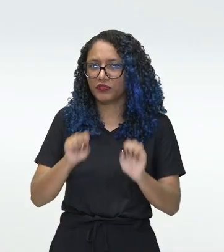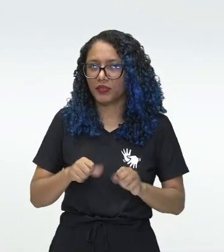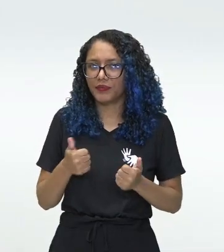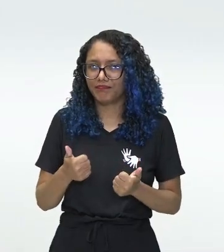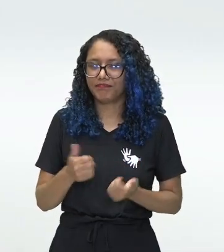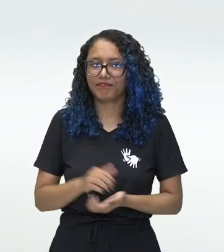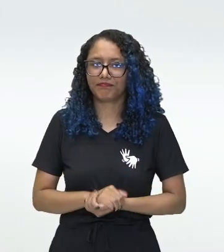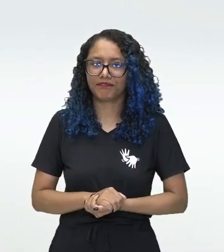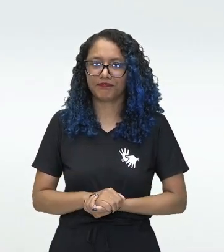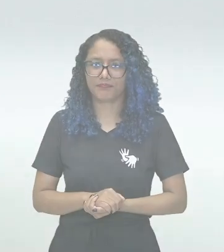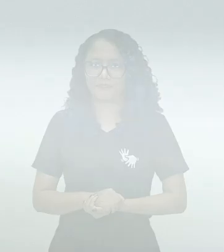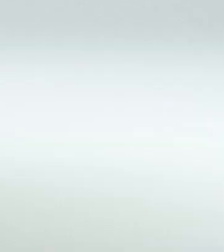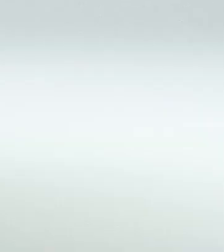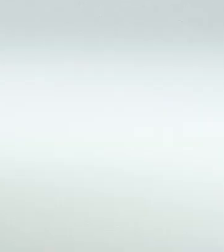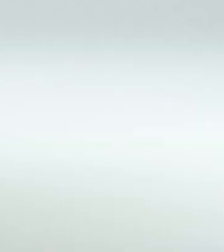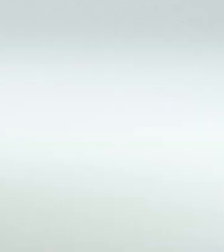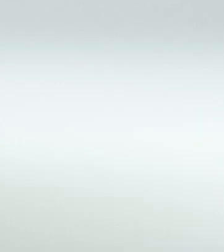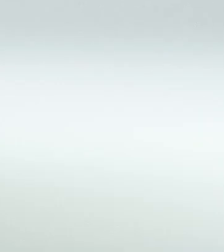lá?